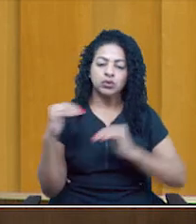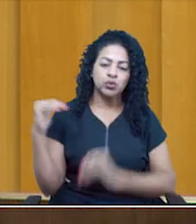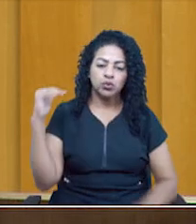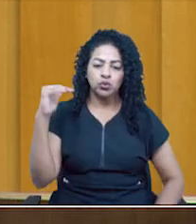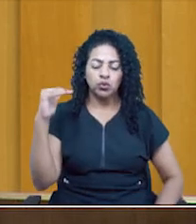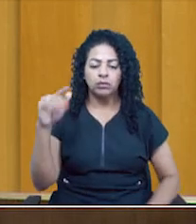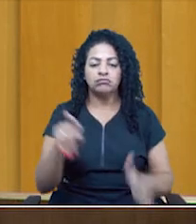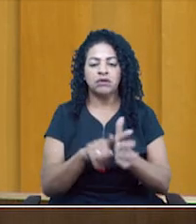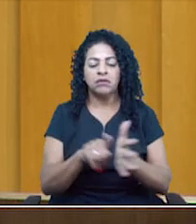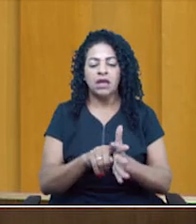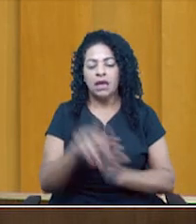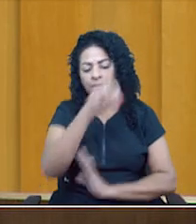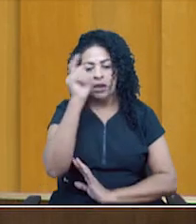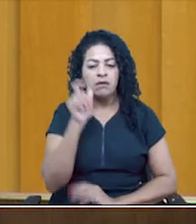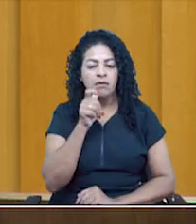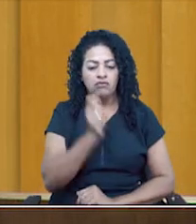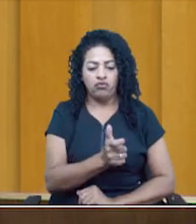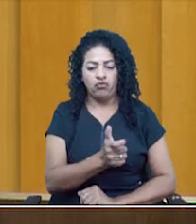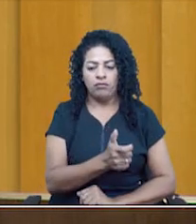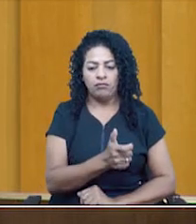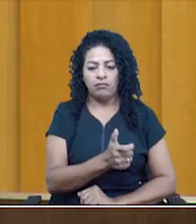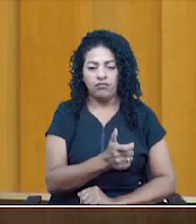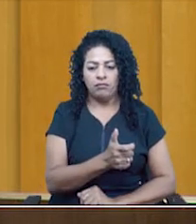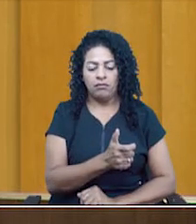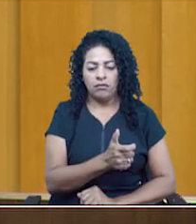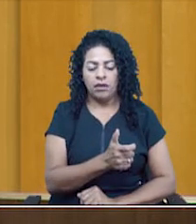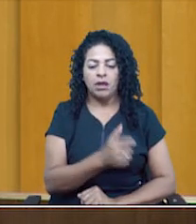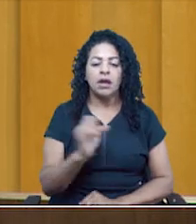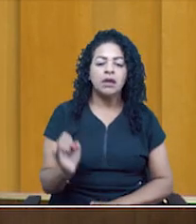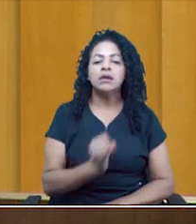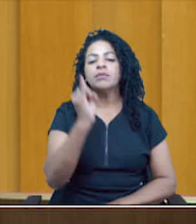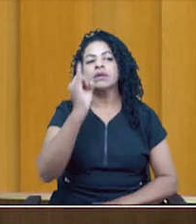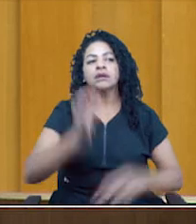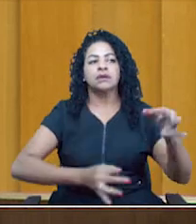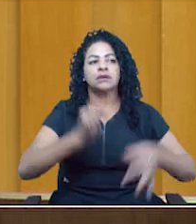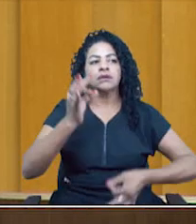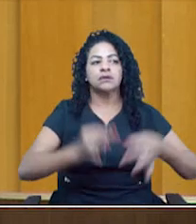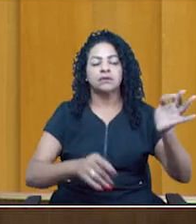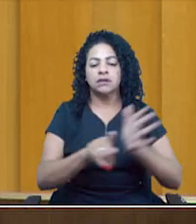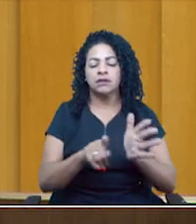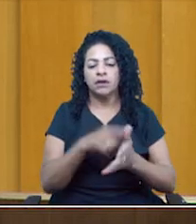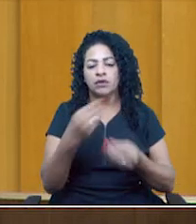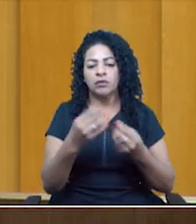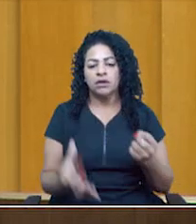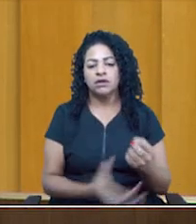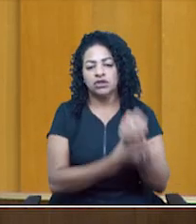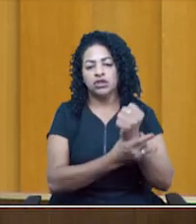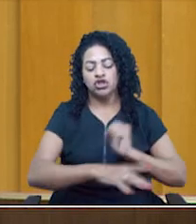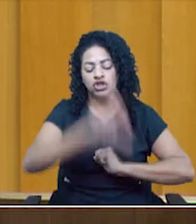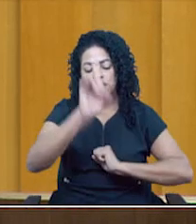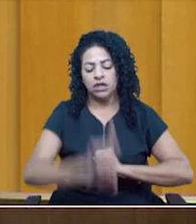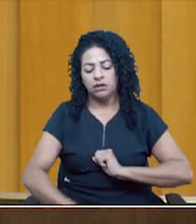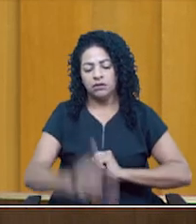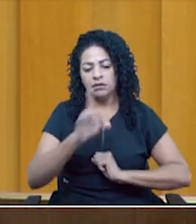dos cidadãos a respeito da importância da justiça como instrumento da garantia dos seus direitos e da paz